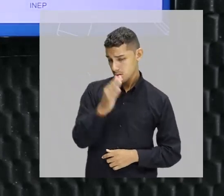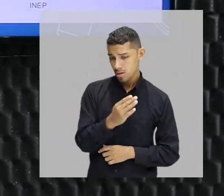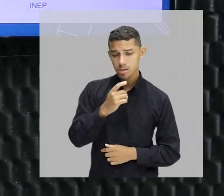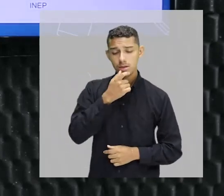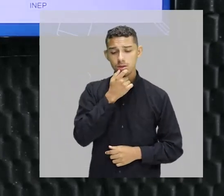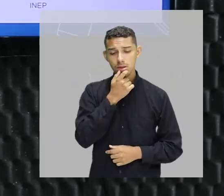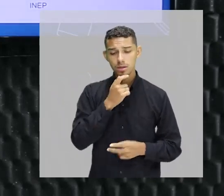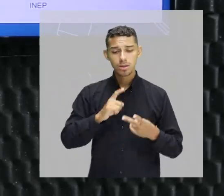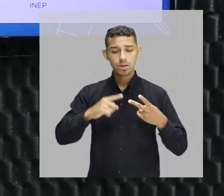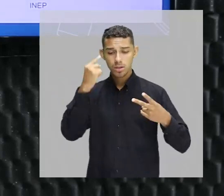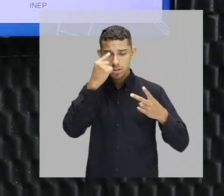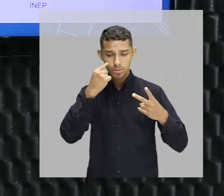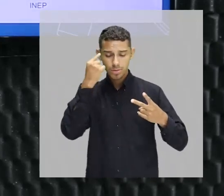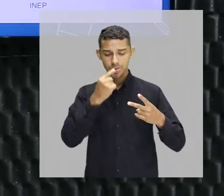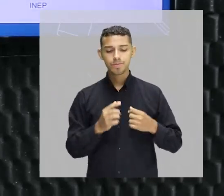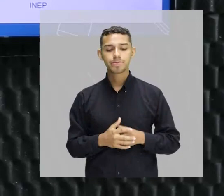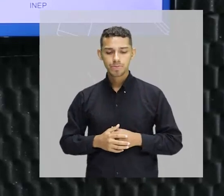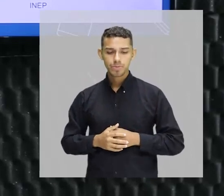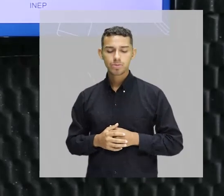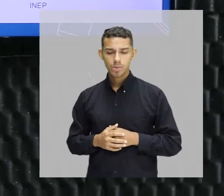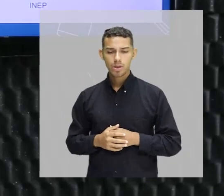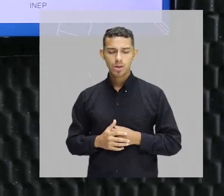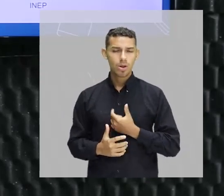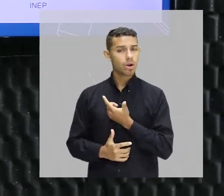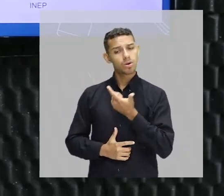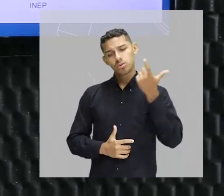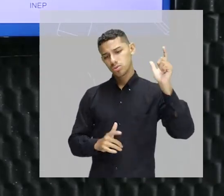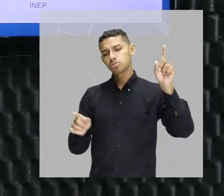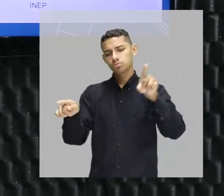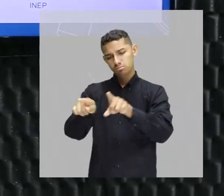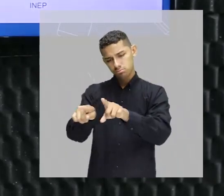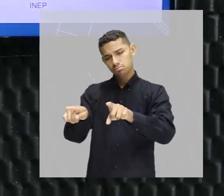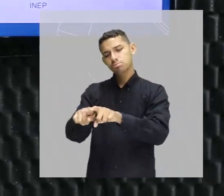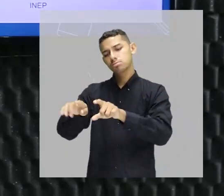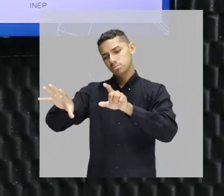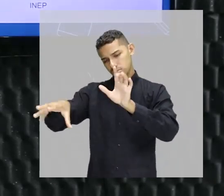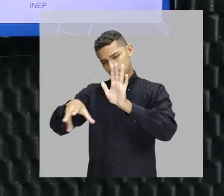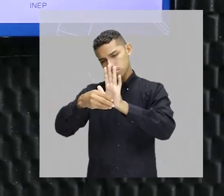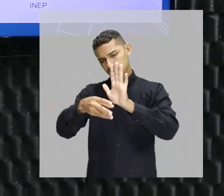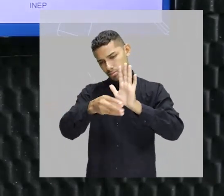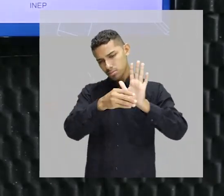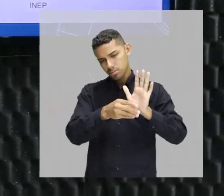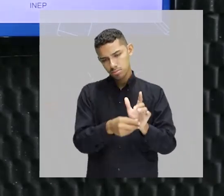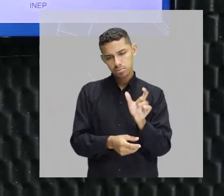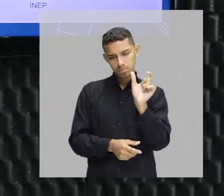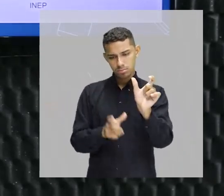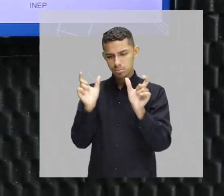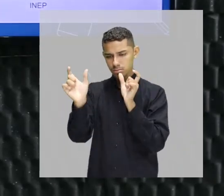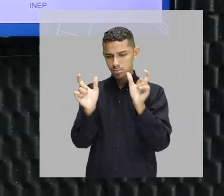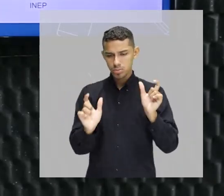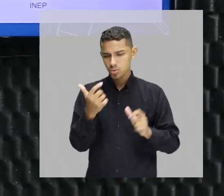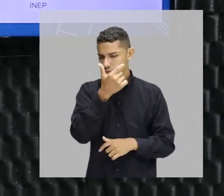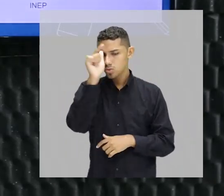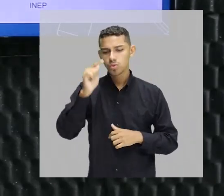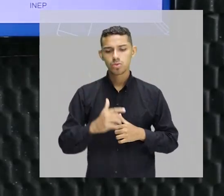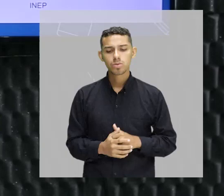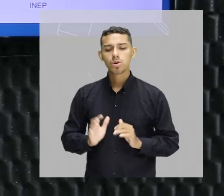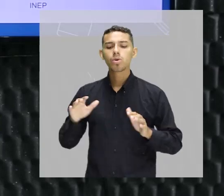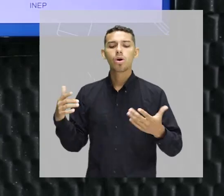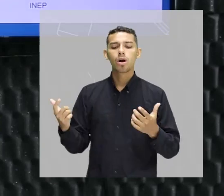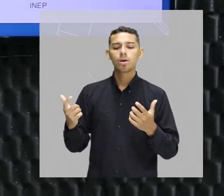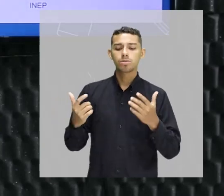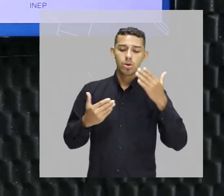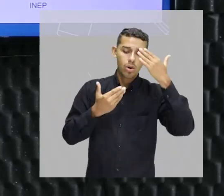inglês e o espanhol. Os outros, certamente, também é a mesma palavra em outros idiomas. Qual a